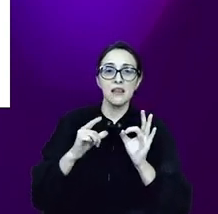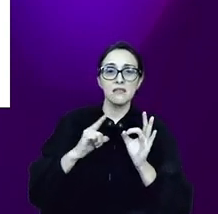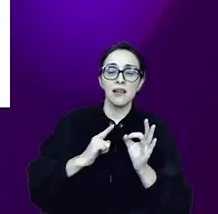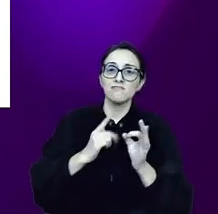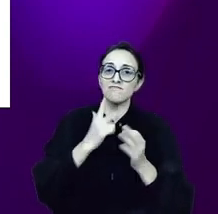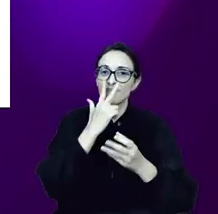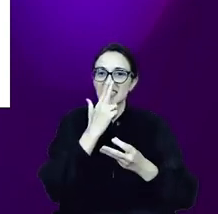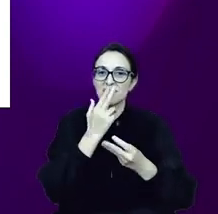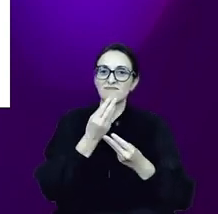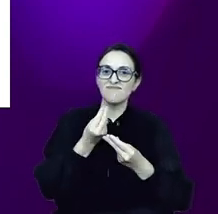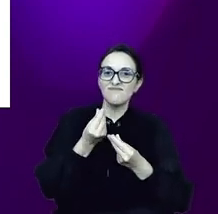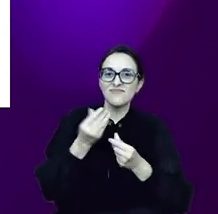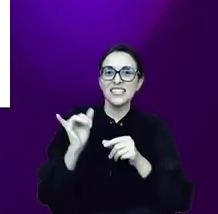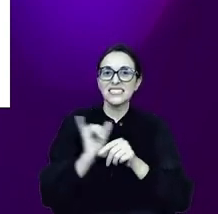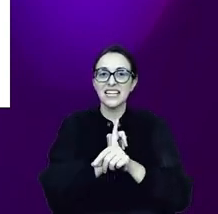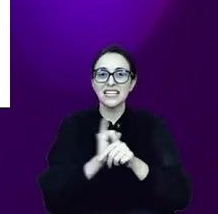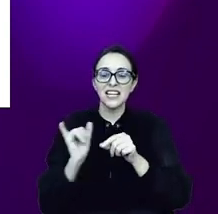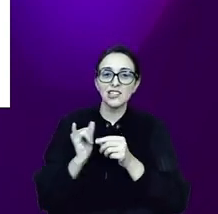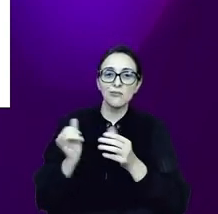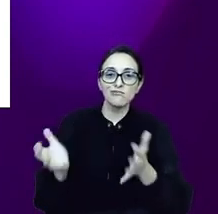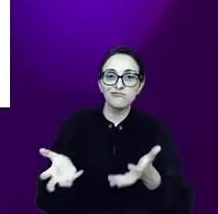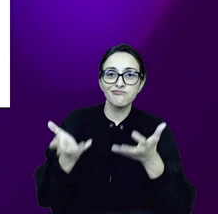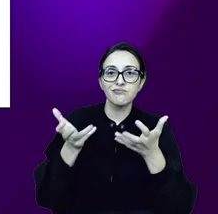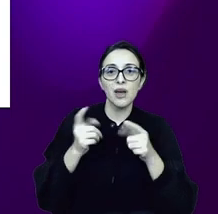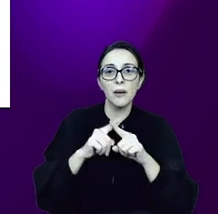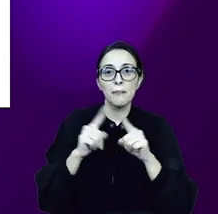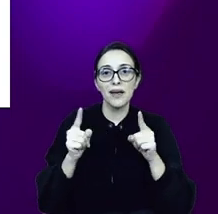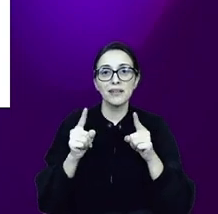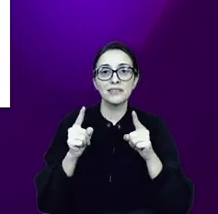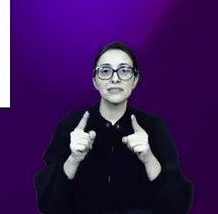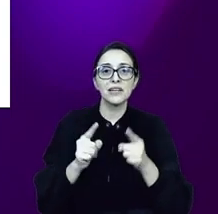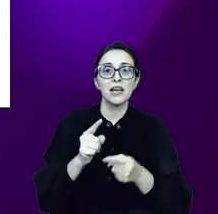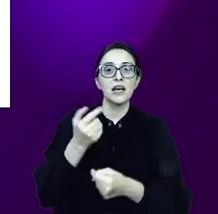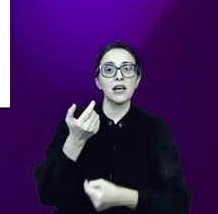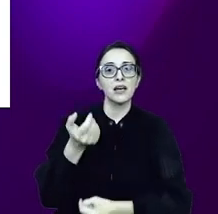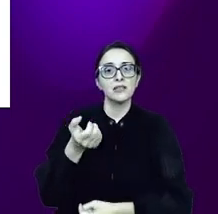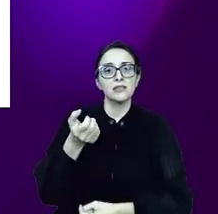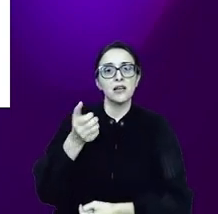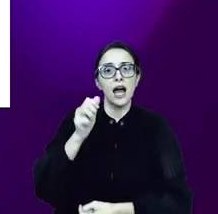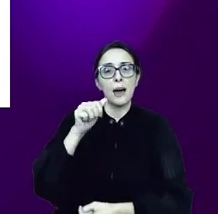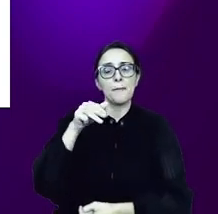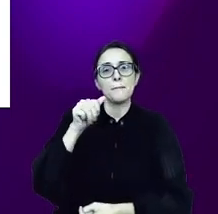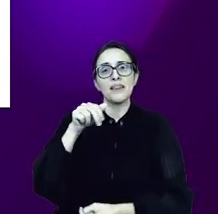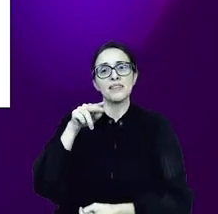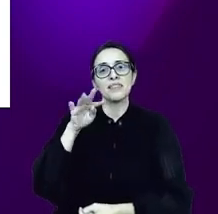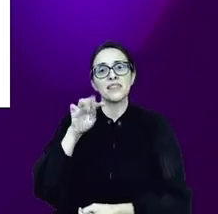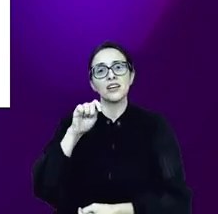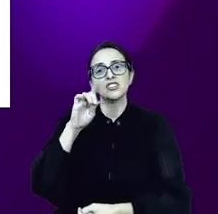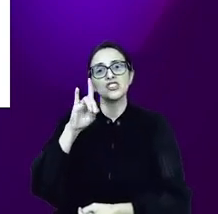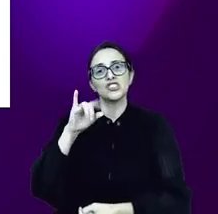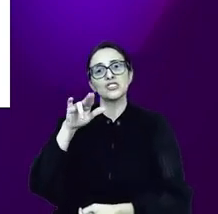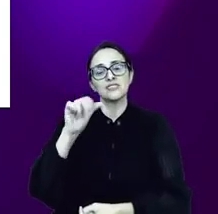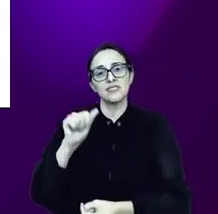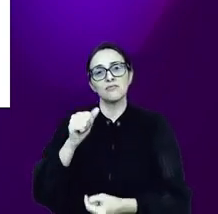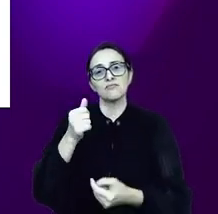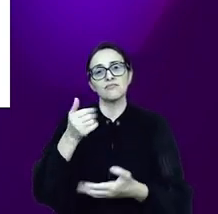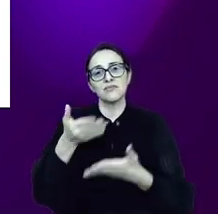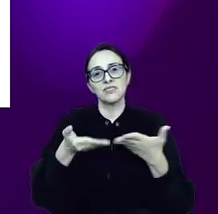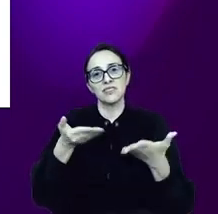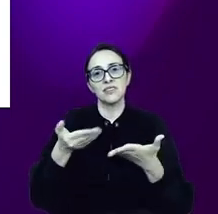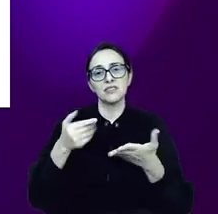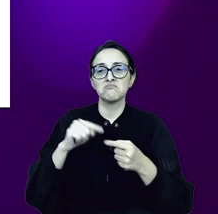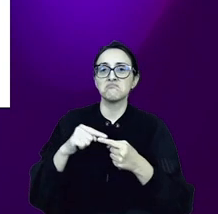frustrado as estratégias de recuperação funcional. No máximo, a amantadina, no estudo clássico do professor Giancino,